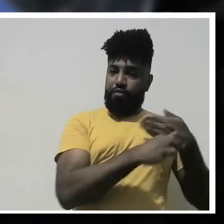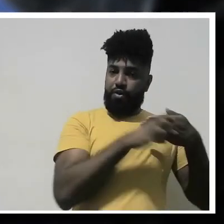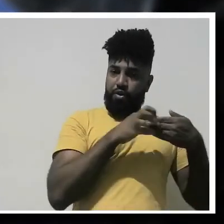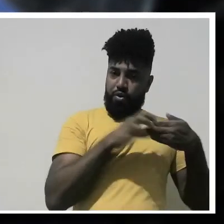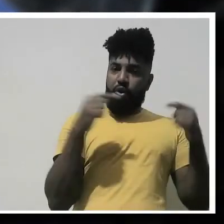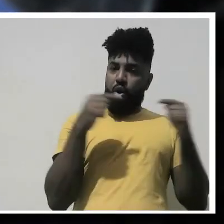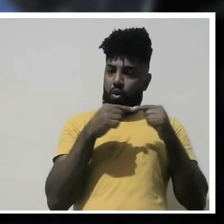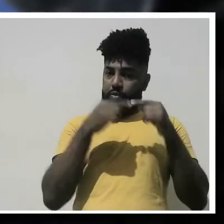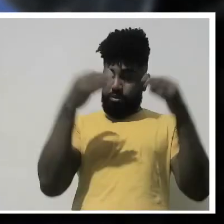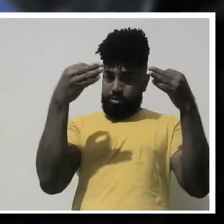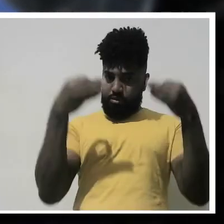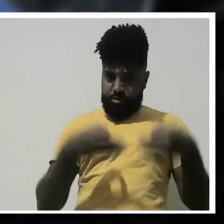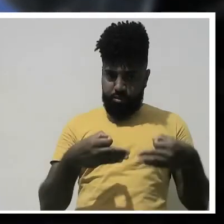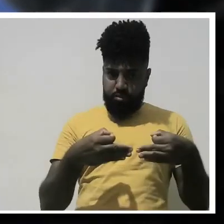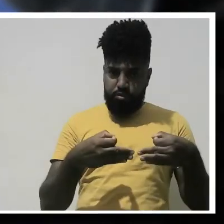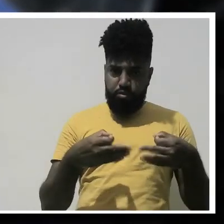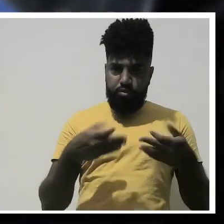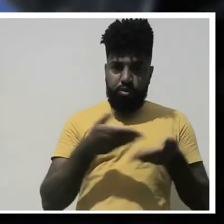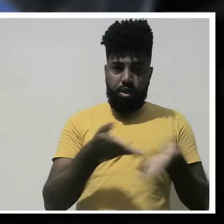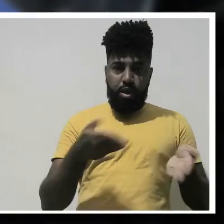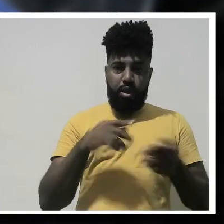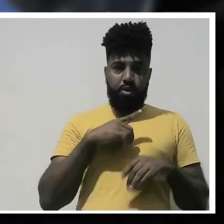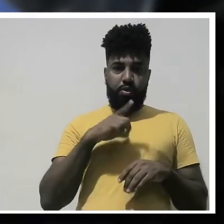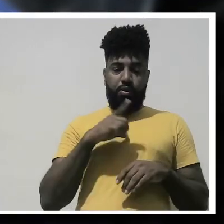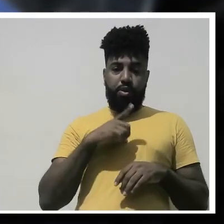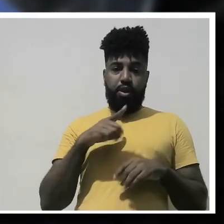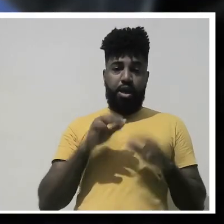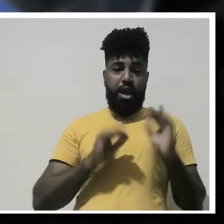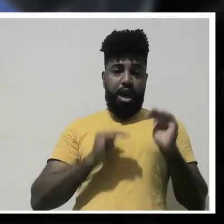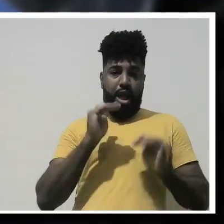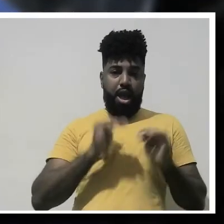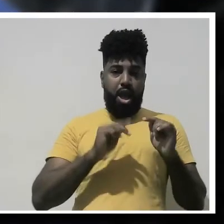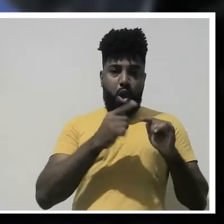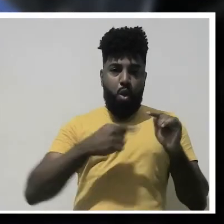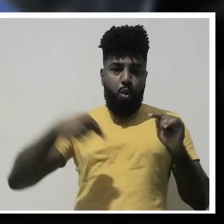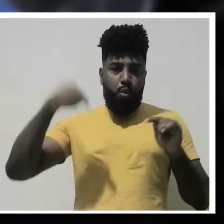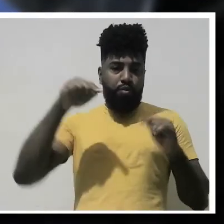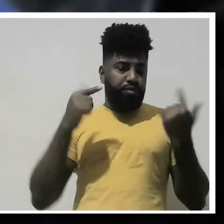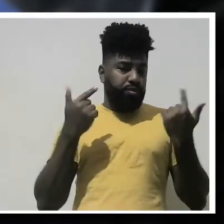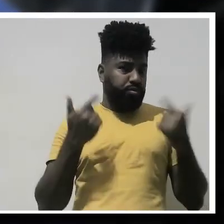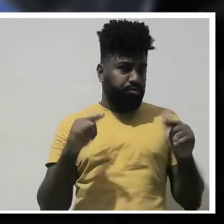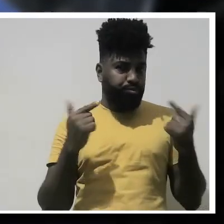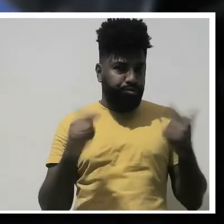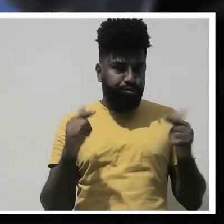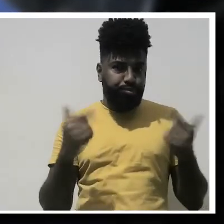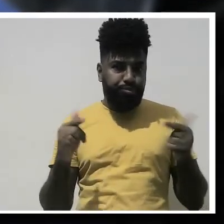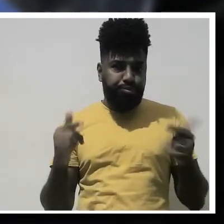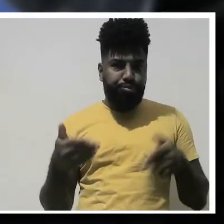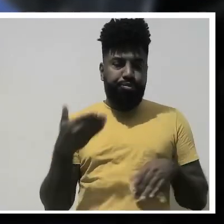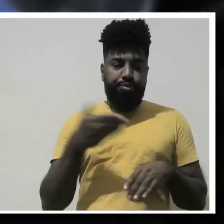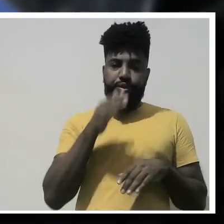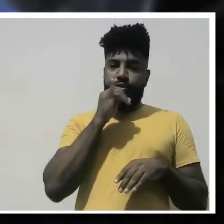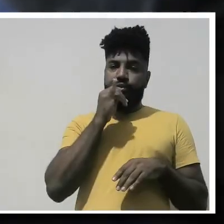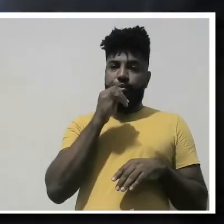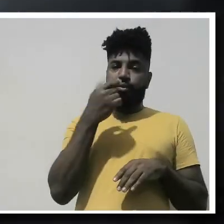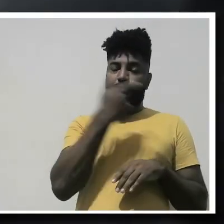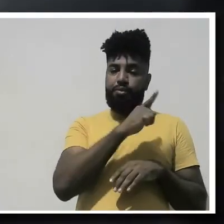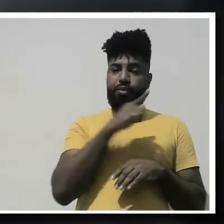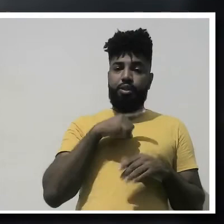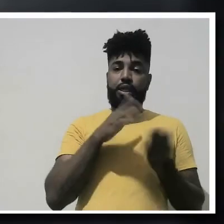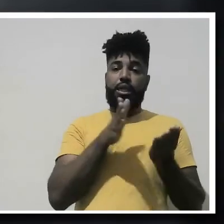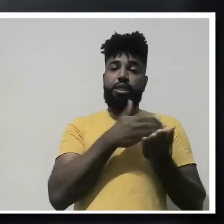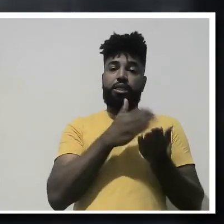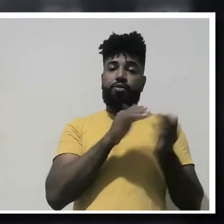exatamente aquilo que está escrito no rótulo. Nesse caso aqui, nós não temos uma curva de calibração, e quando é assim, você pode pegar os dados tabelados de